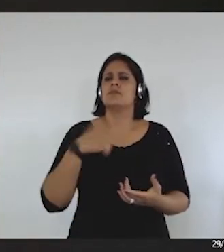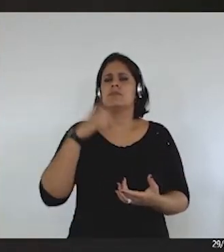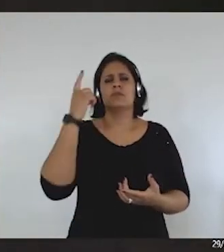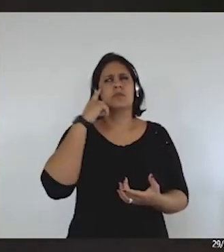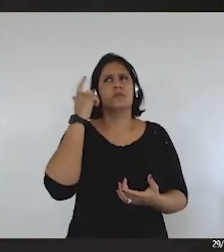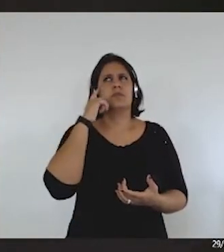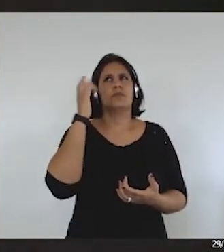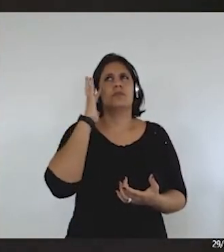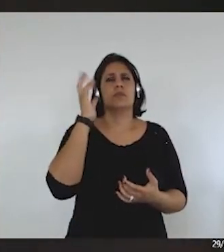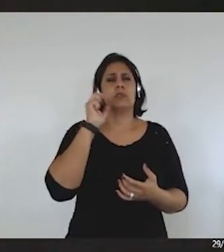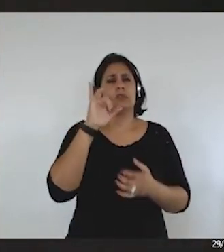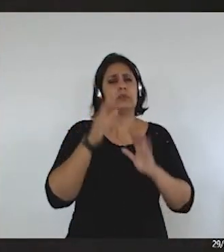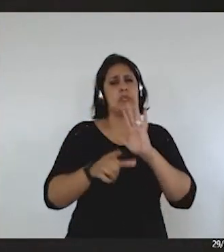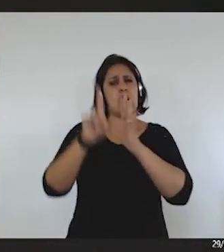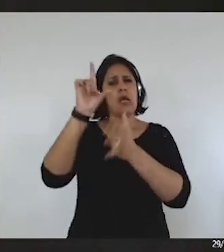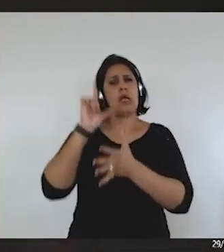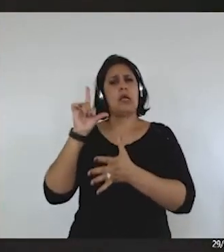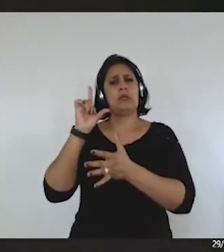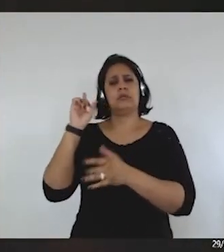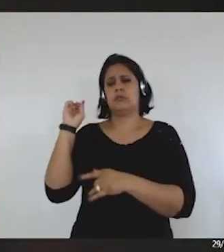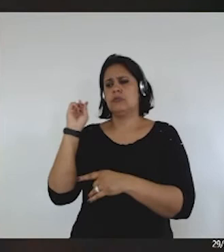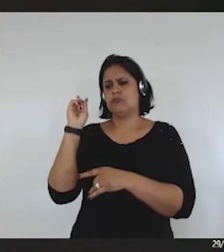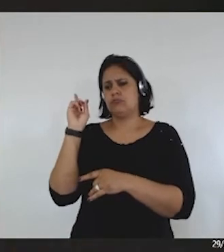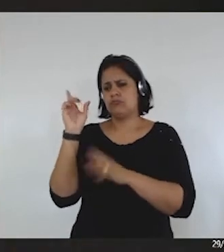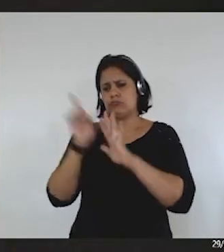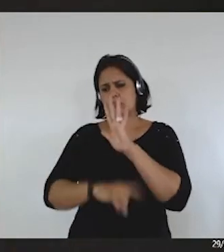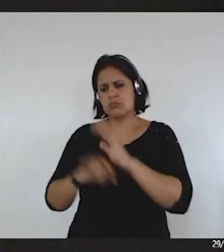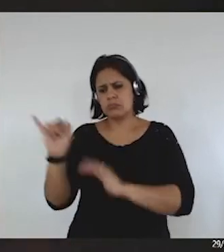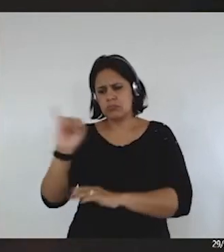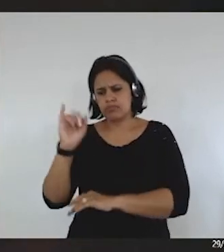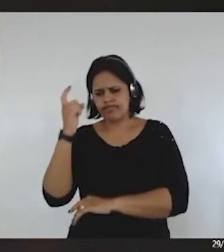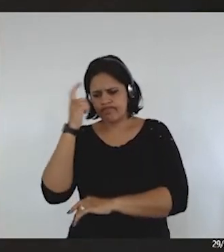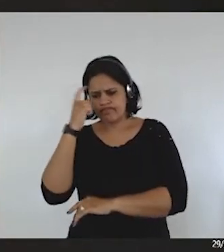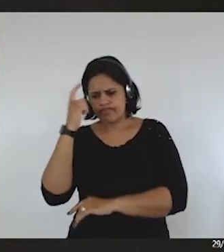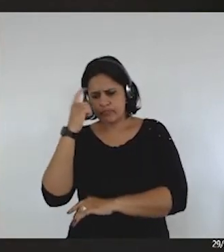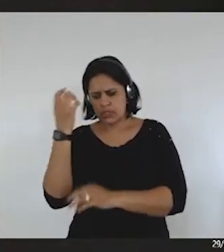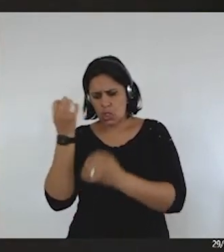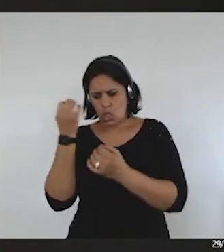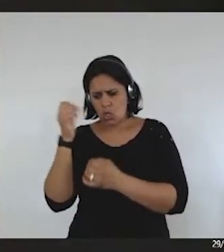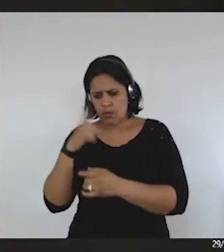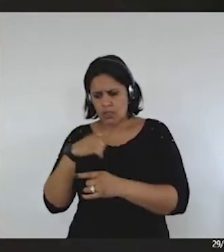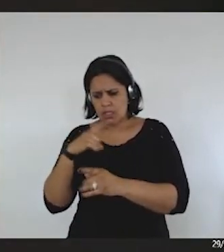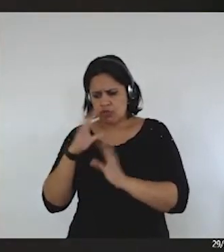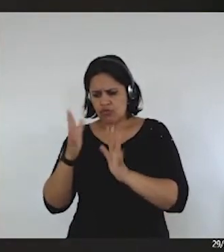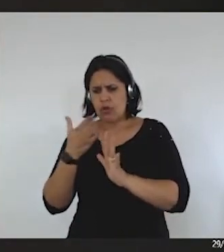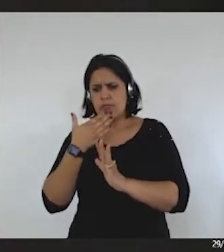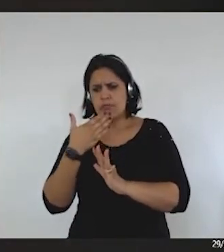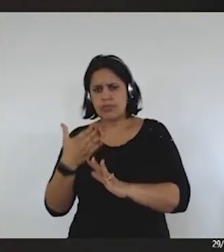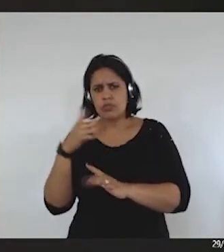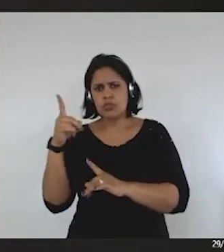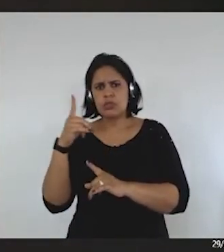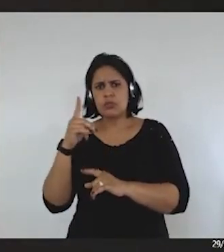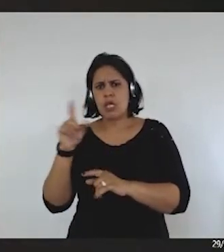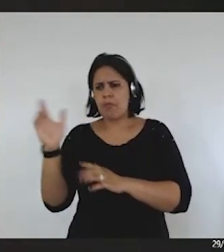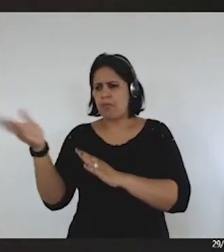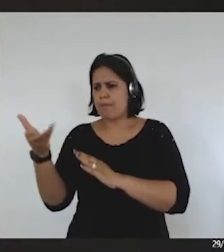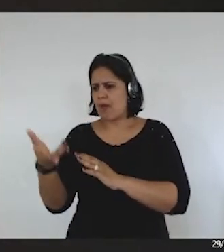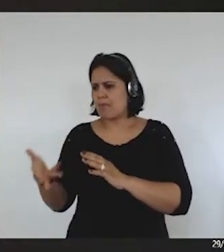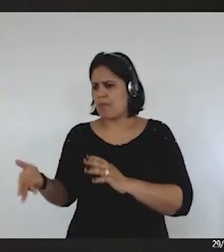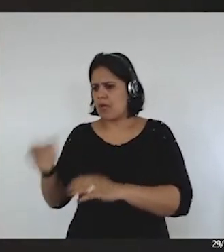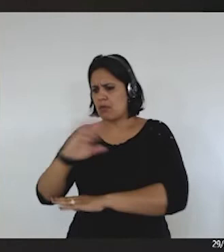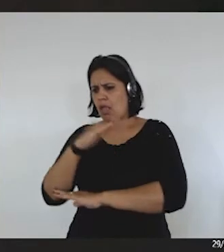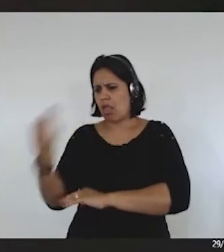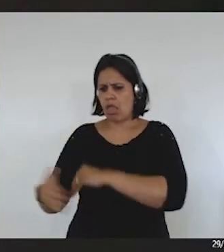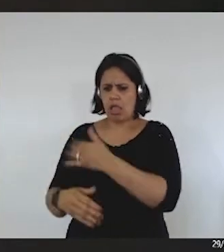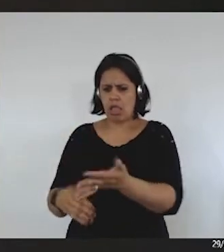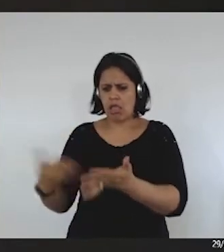direito internacional antes tivesse visto o ecocídio tipificado, será que a gente reiteraria essas práticas?